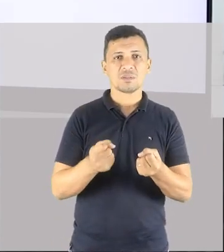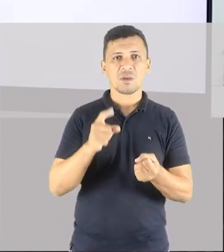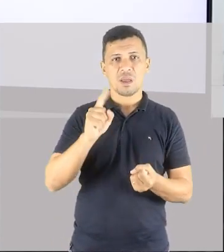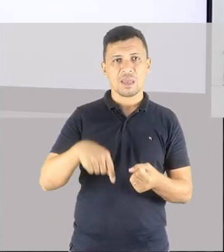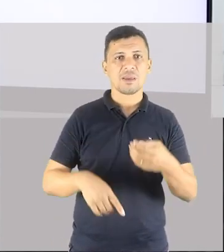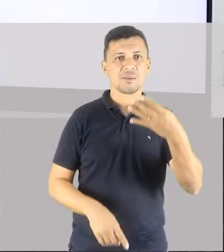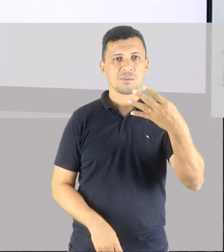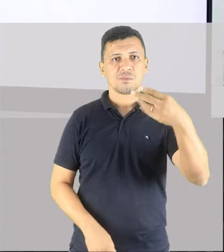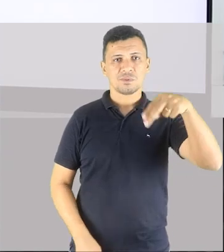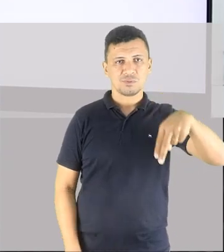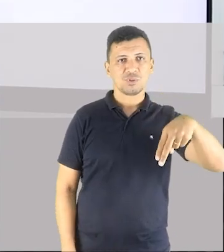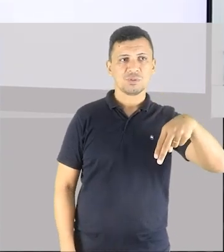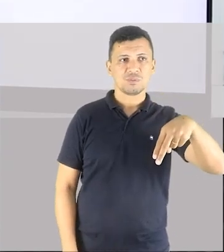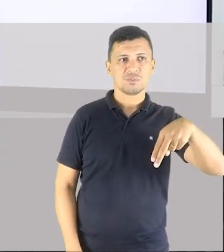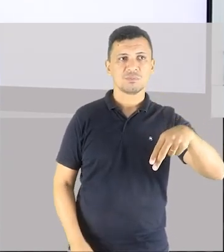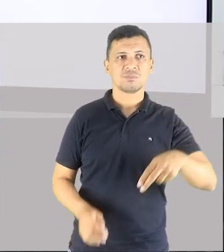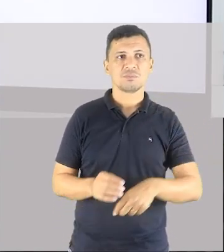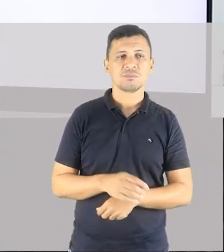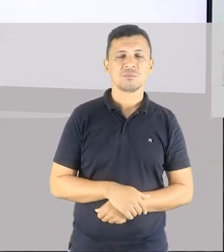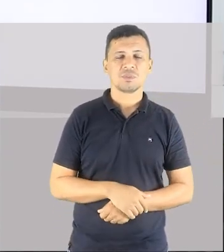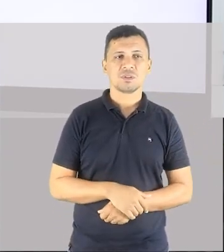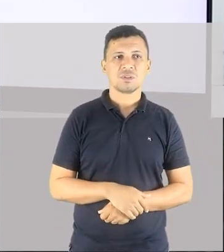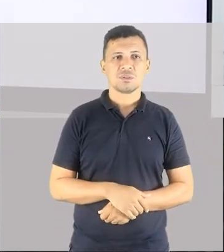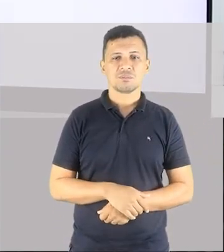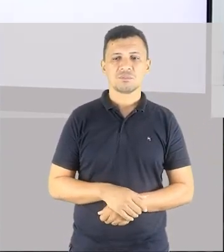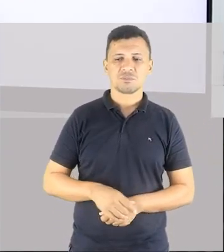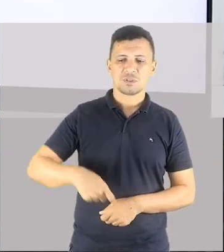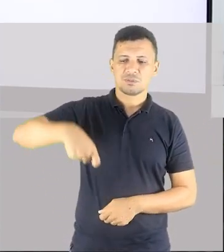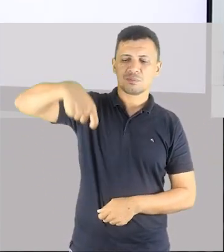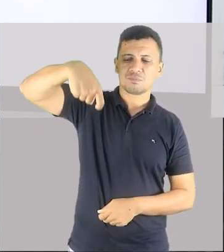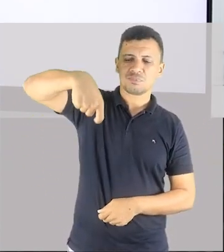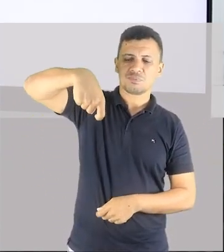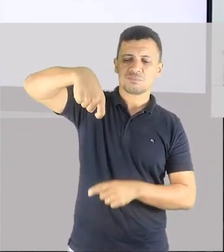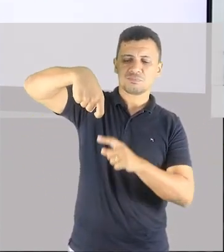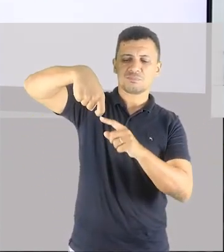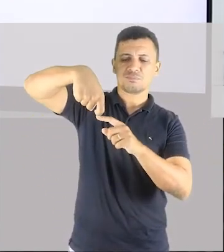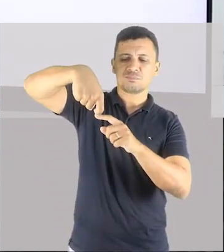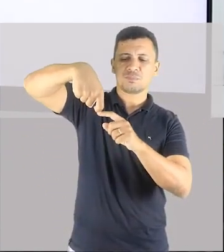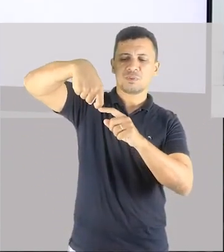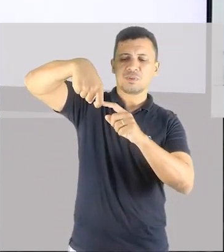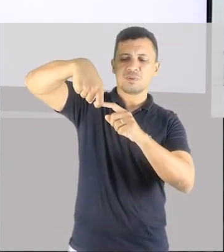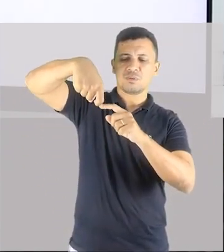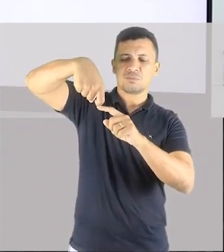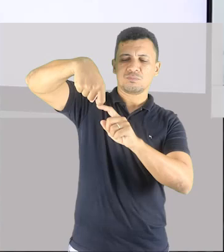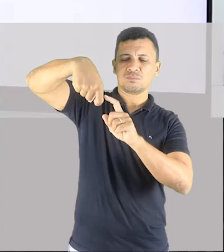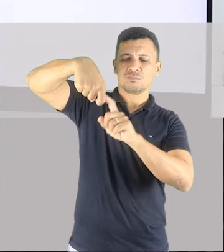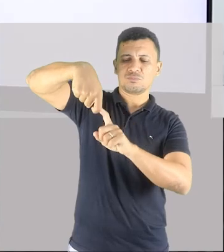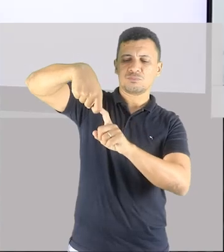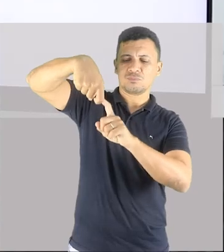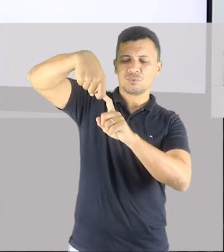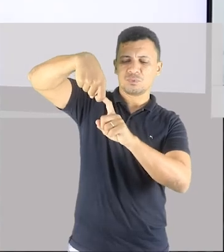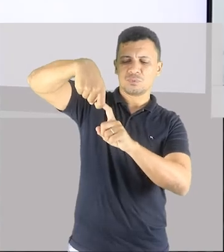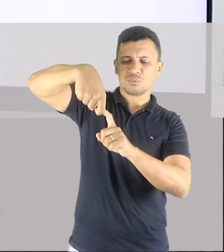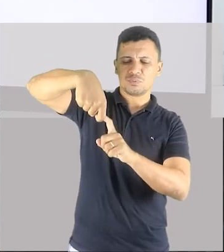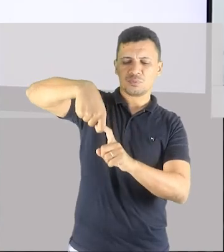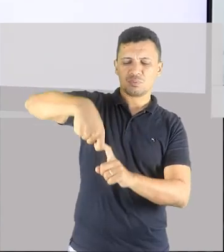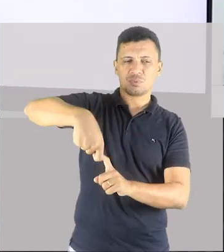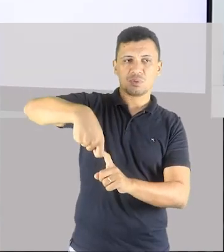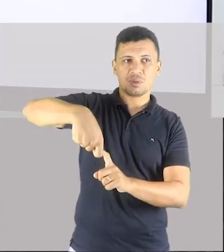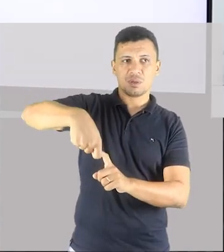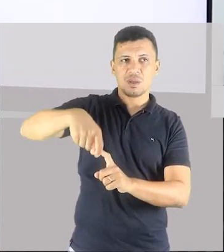4 newtons. Quando ele foi colocado dentro do líquido, transbordou